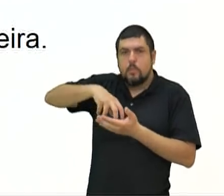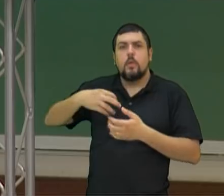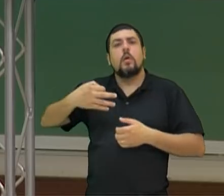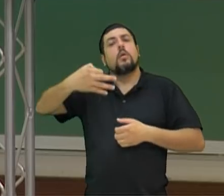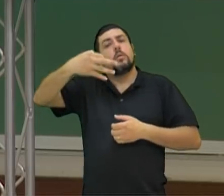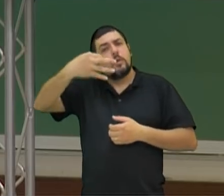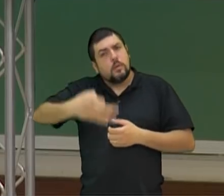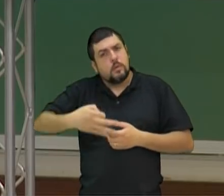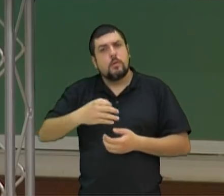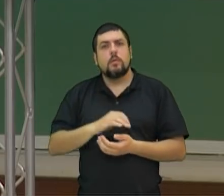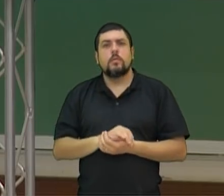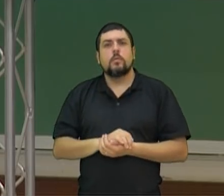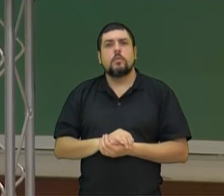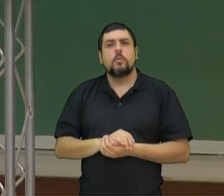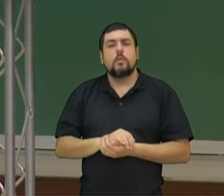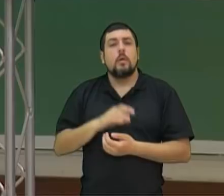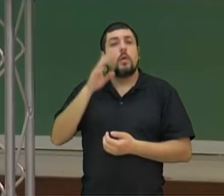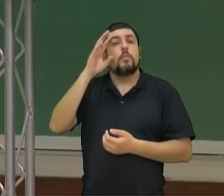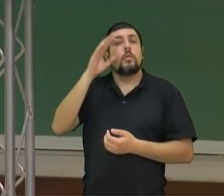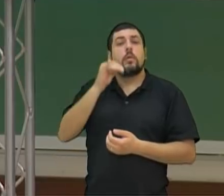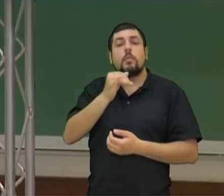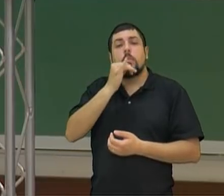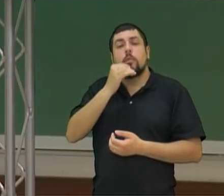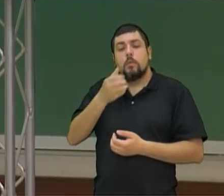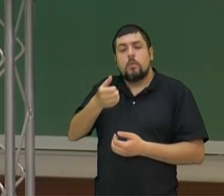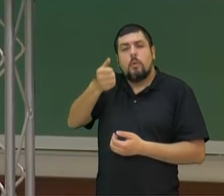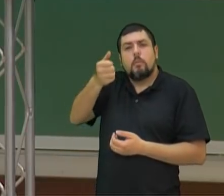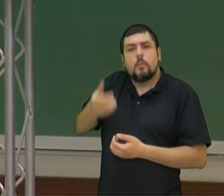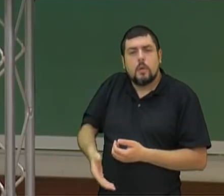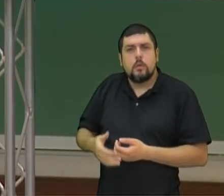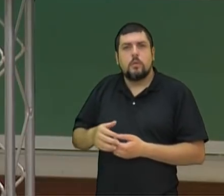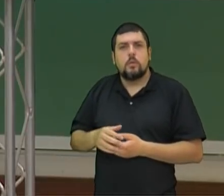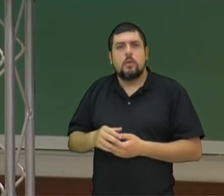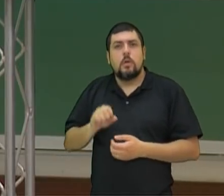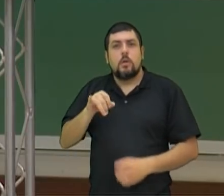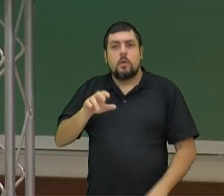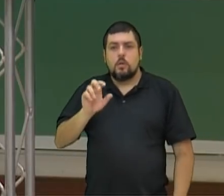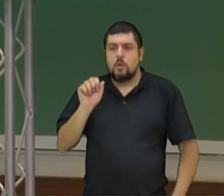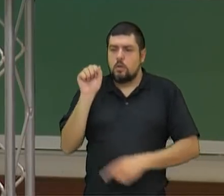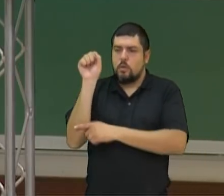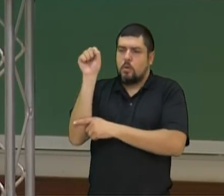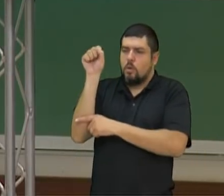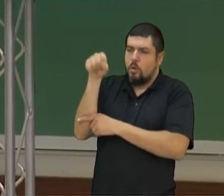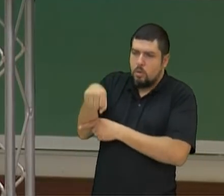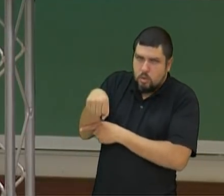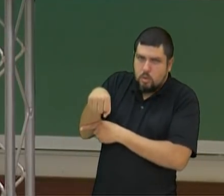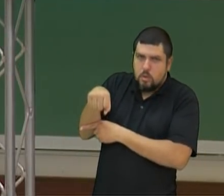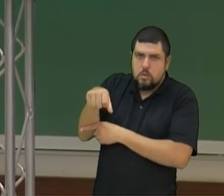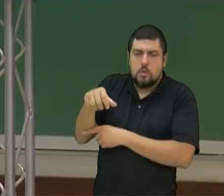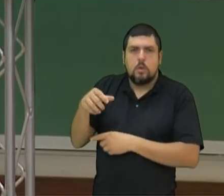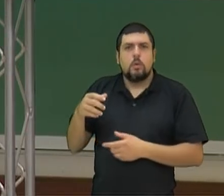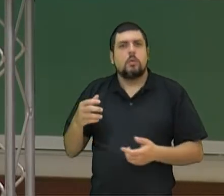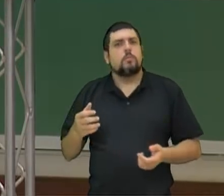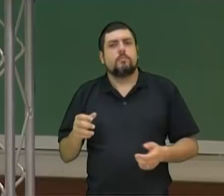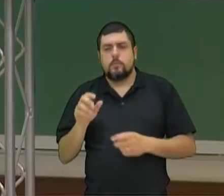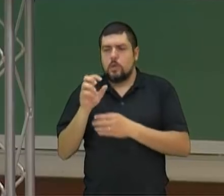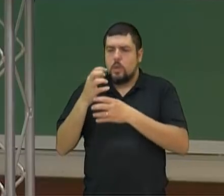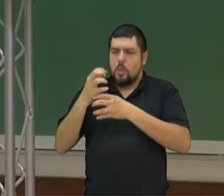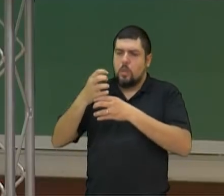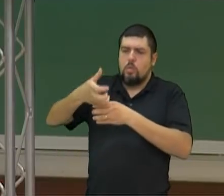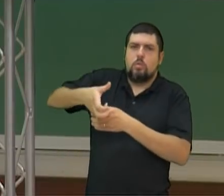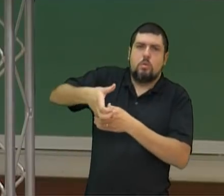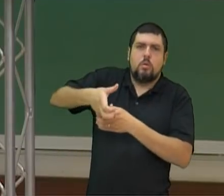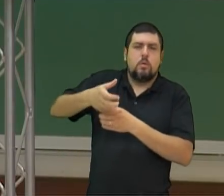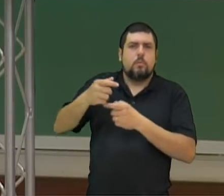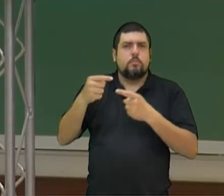abaixa para pegar alguma coisa. Vamos dizer que eu derrubei esse controlinho no chão. Se eu me abaixar assim, eu estou curvando a minha coluna e eu